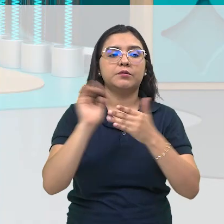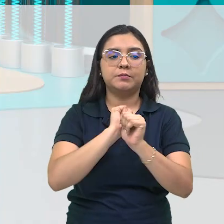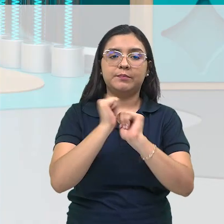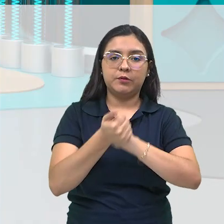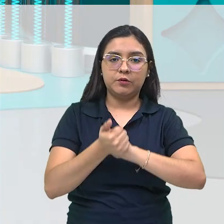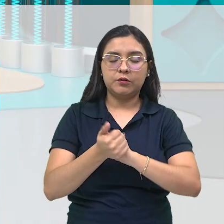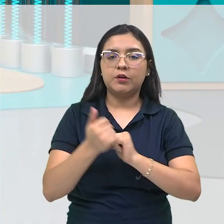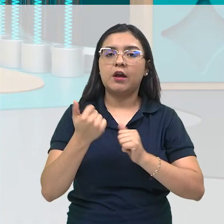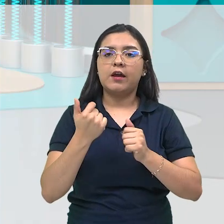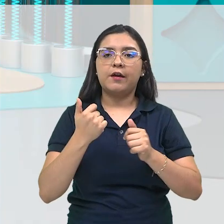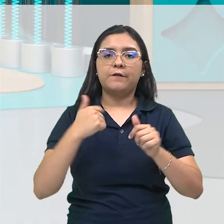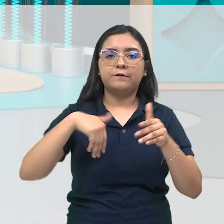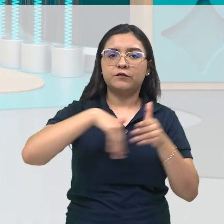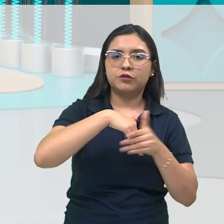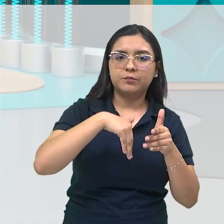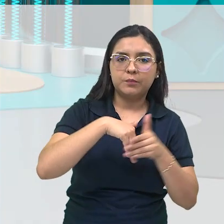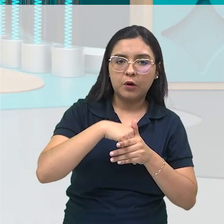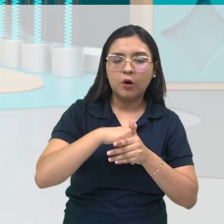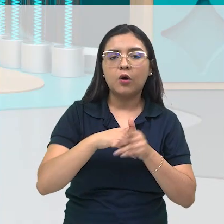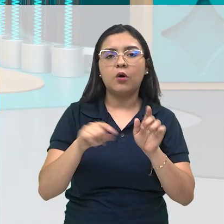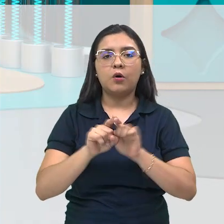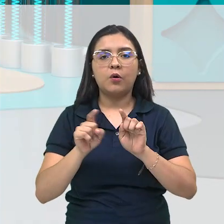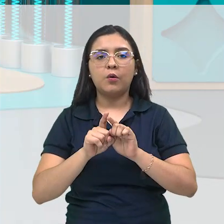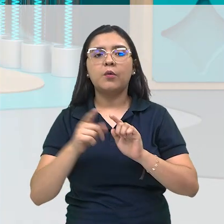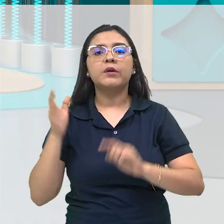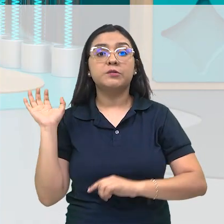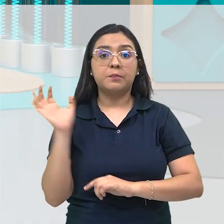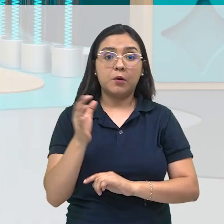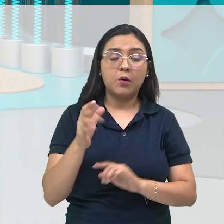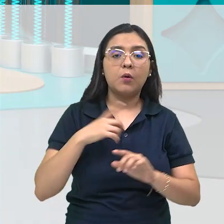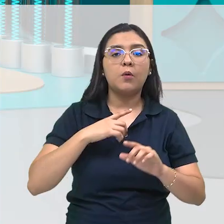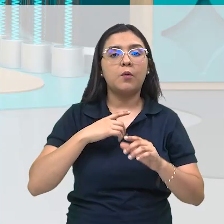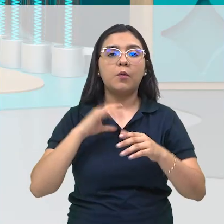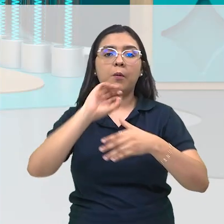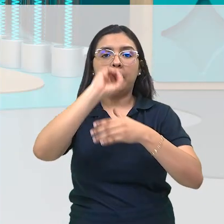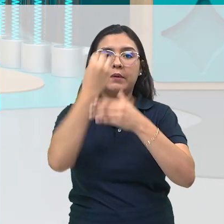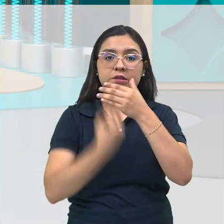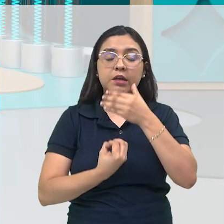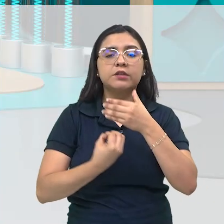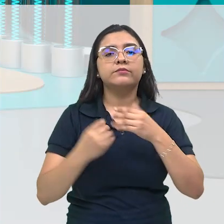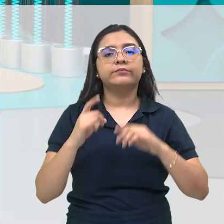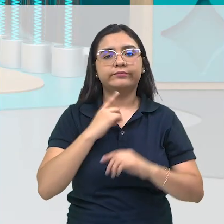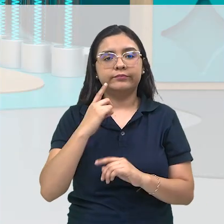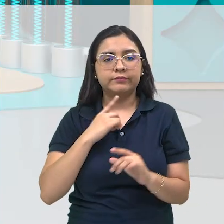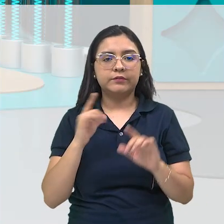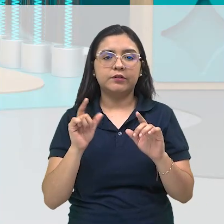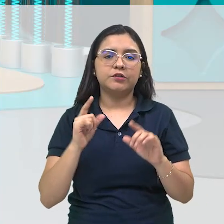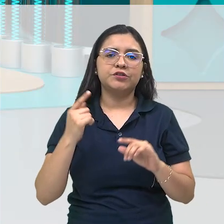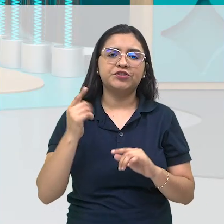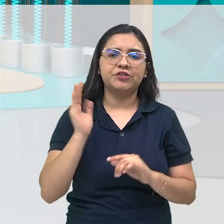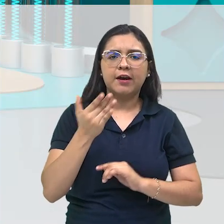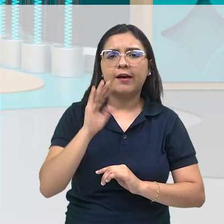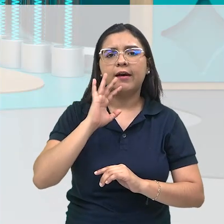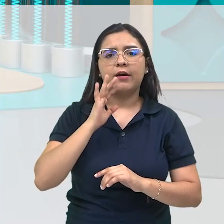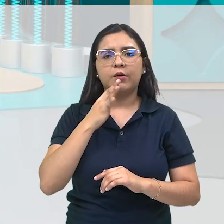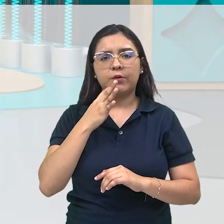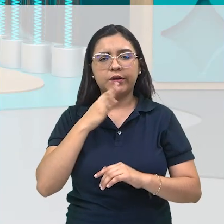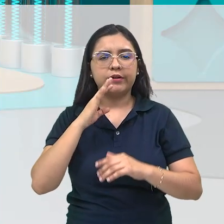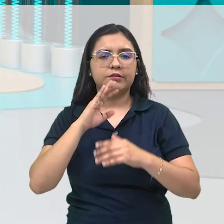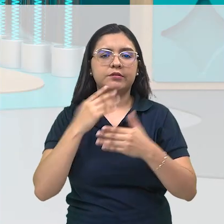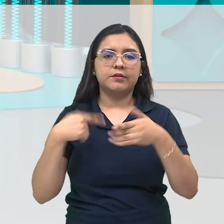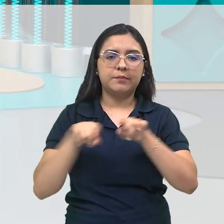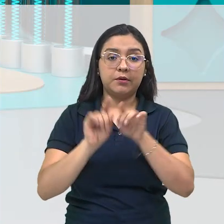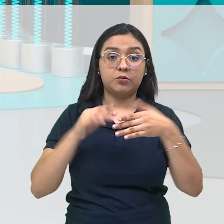assim. Futebol, handebol, basquete, né? A gente está, de uma certa forma, familiarizado com esses tipos